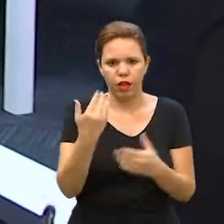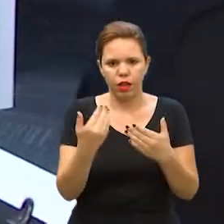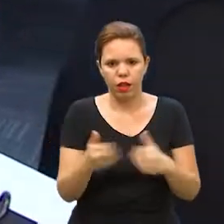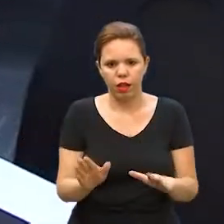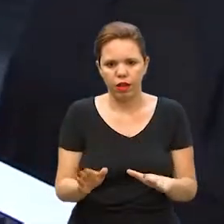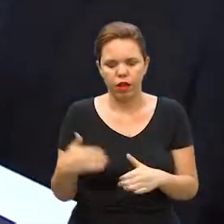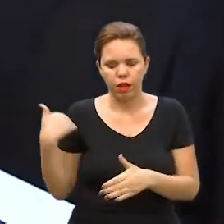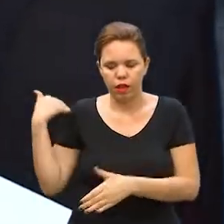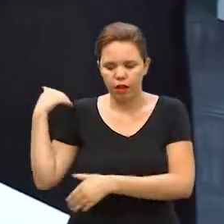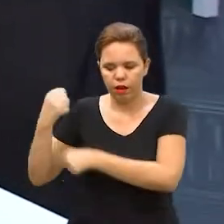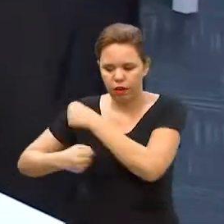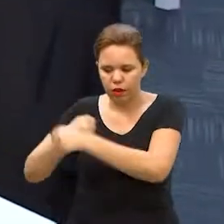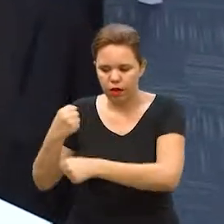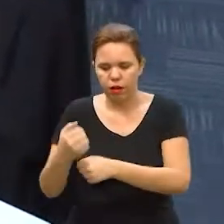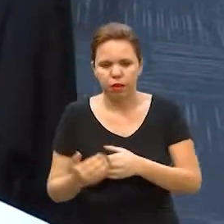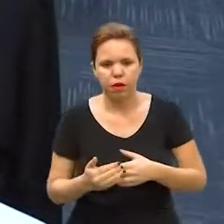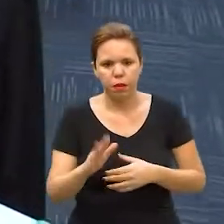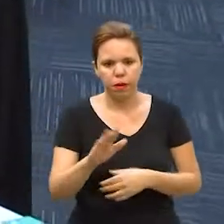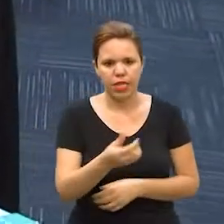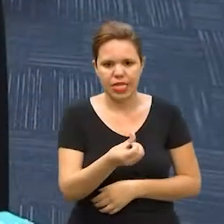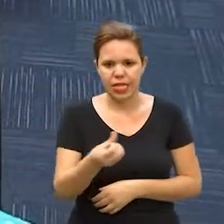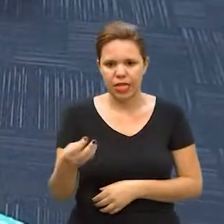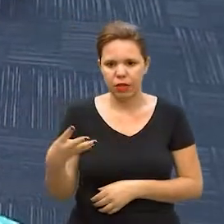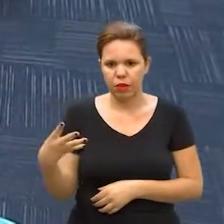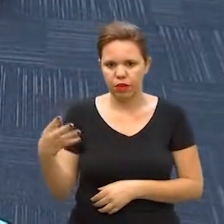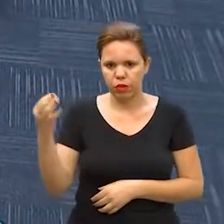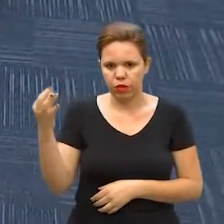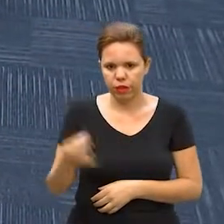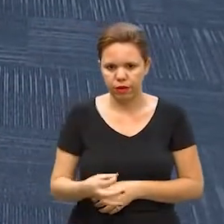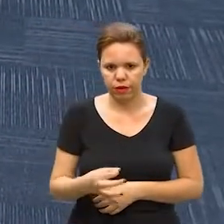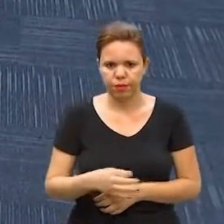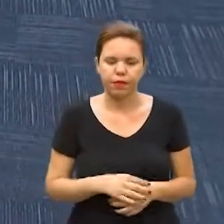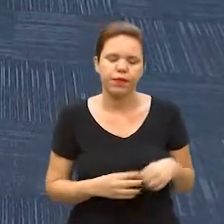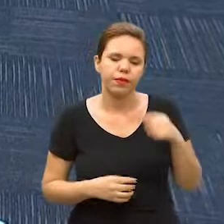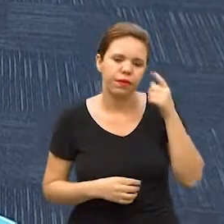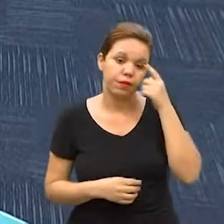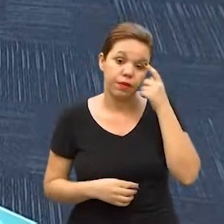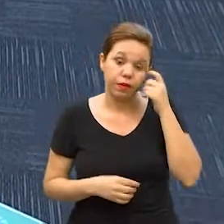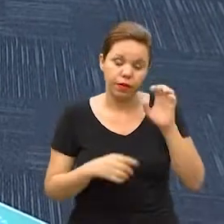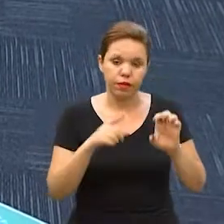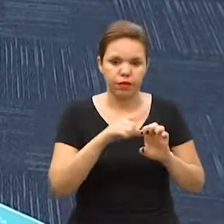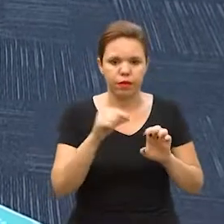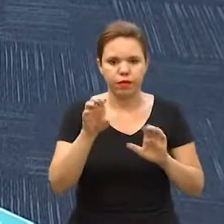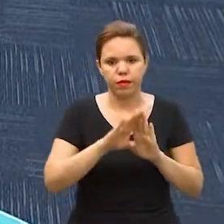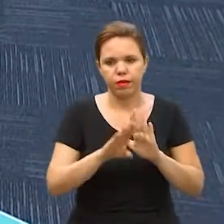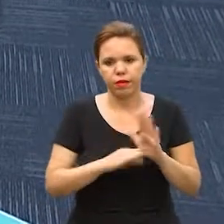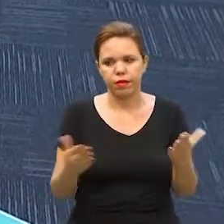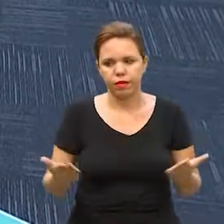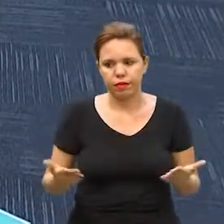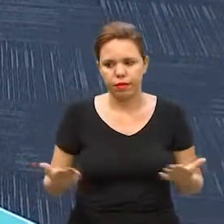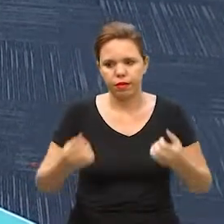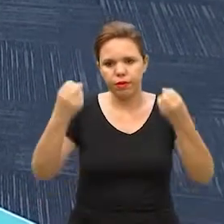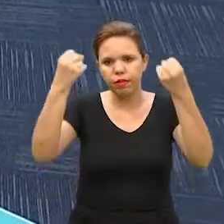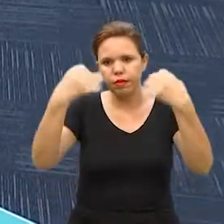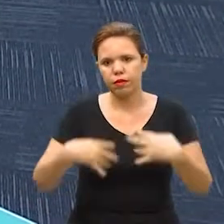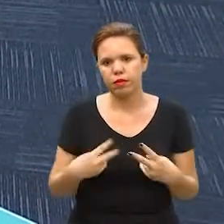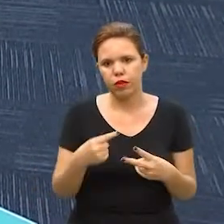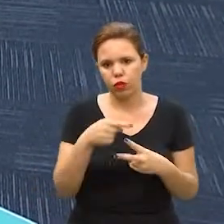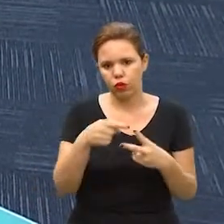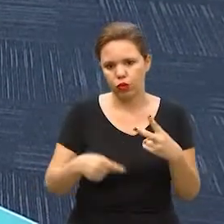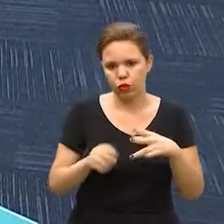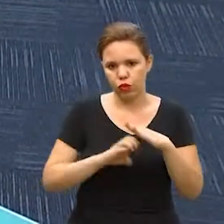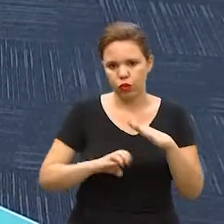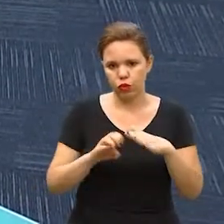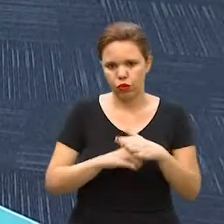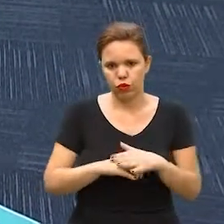último ano cresceram mais de 64%. O Ser Empreendedor de hoje conta a história de duas delas,